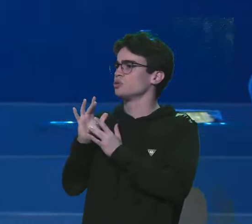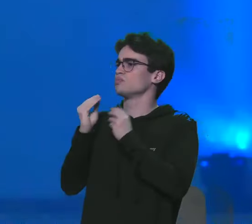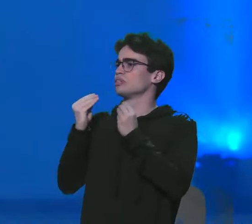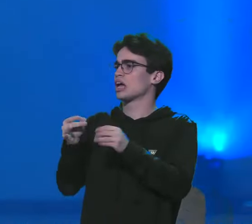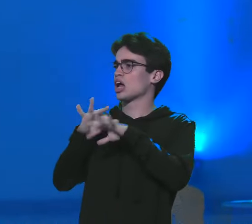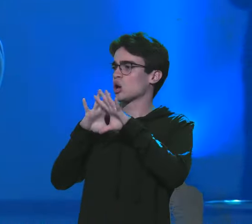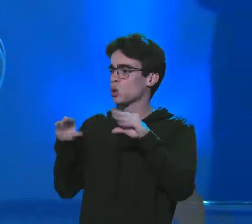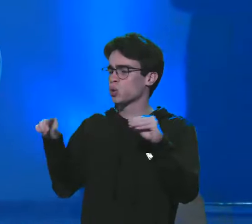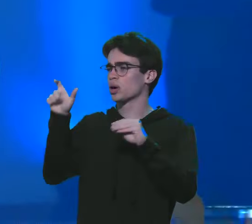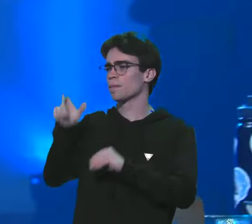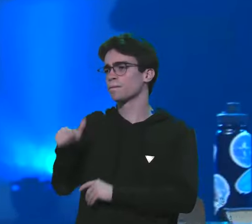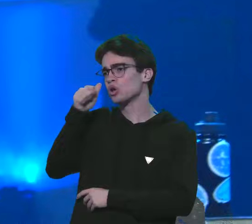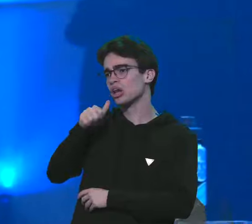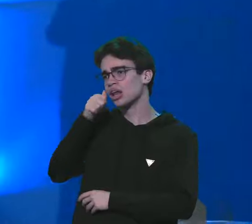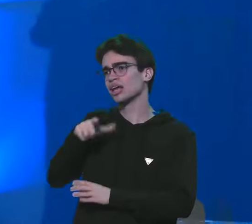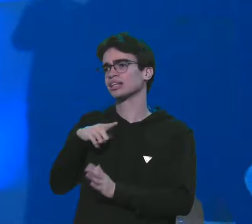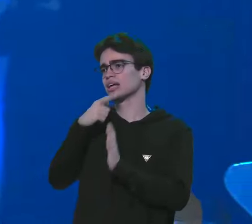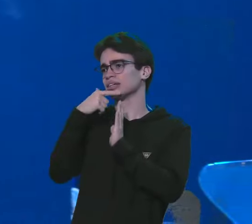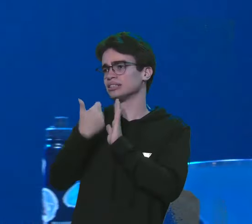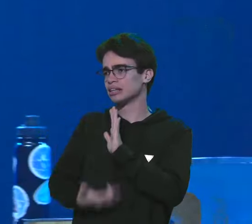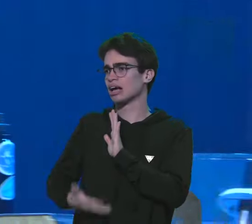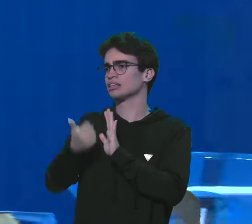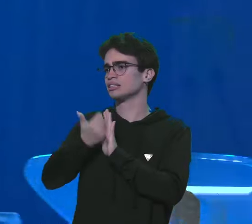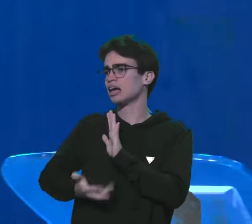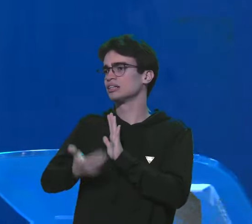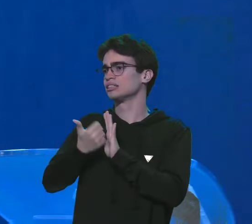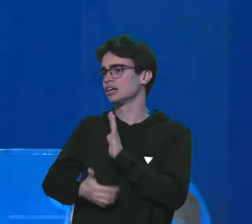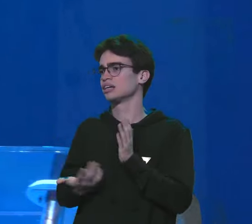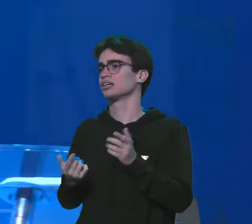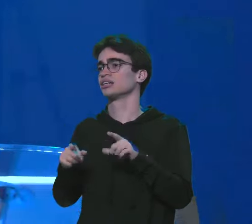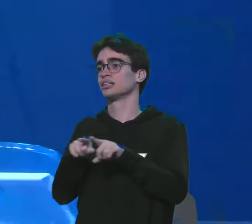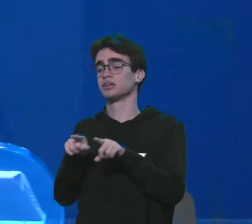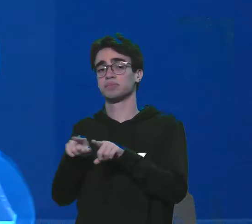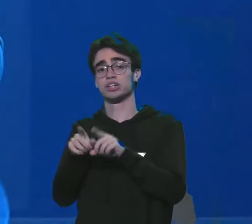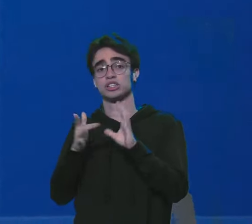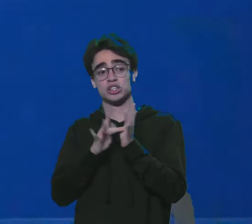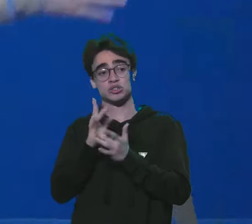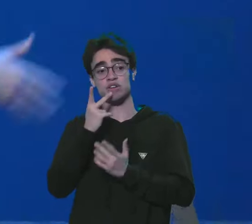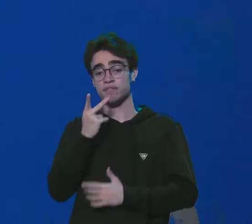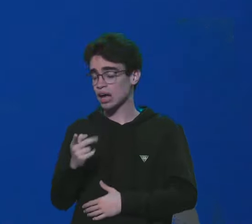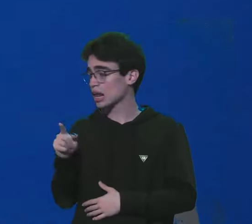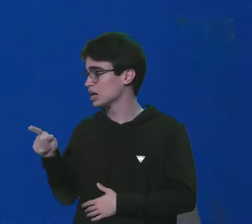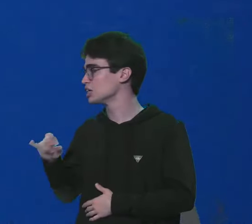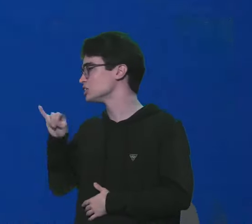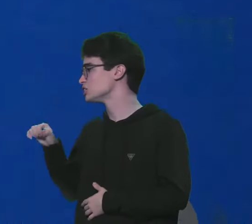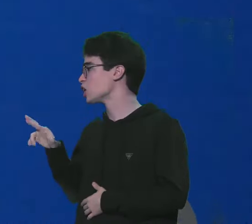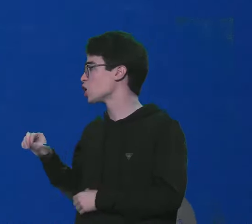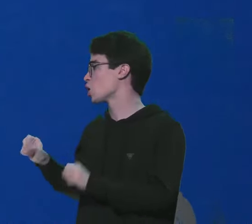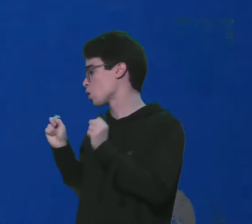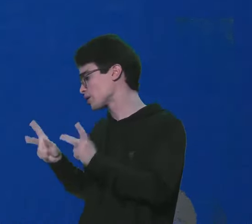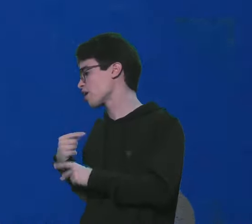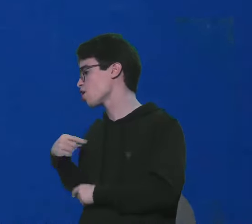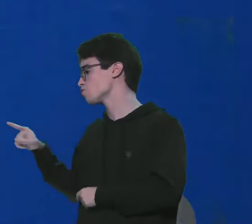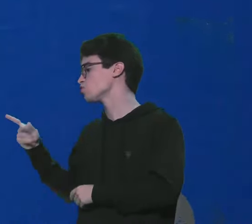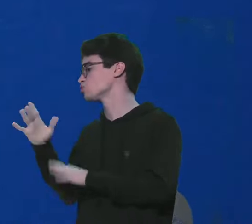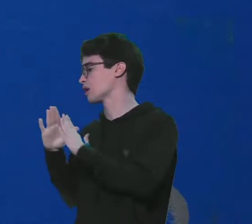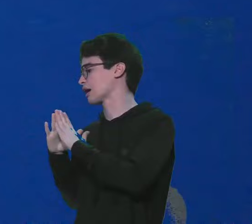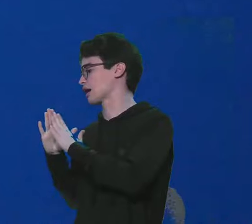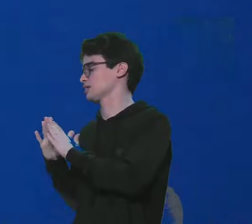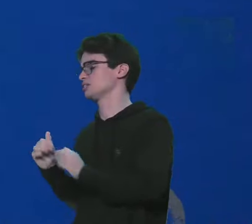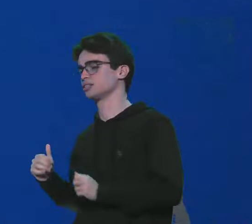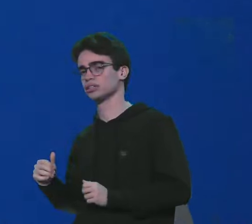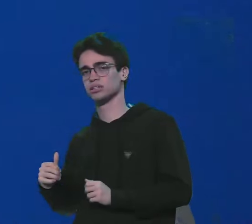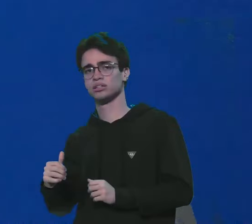hemorragia. E a gente já viu Jesus se voltando para Jairo e falando: ok, vamos até a sua casa. Ou seja,